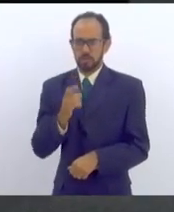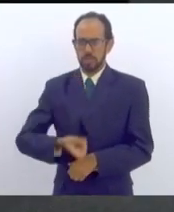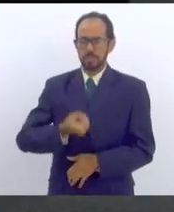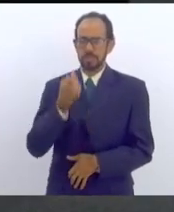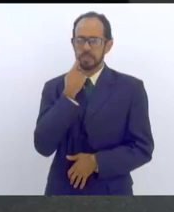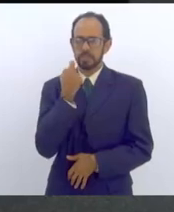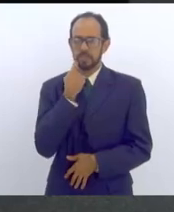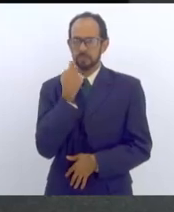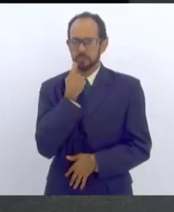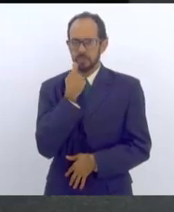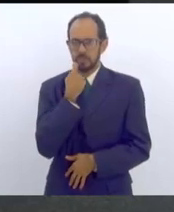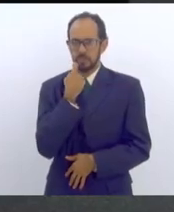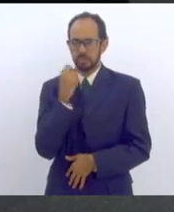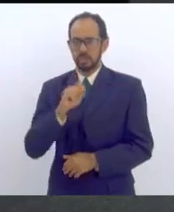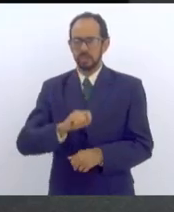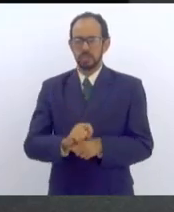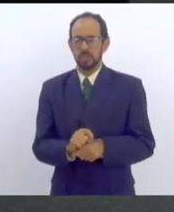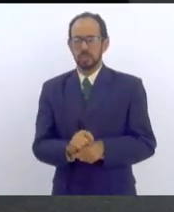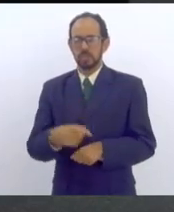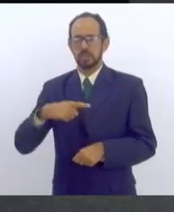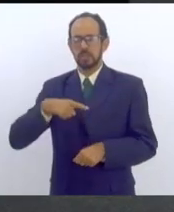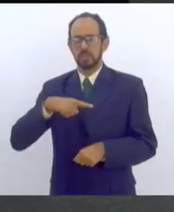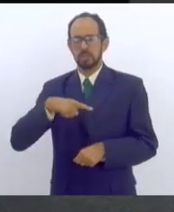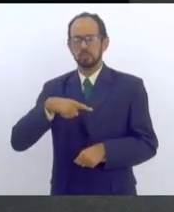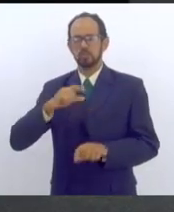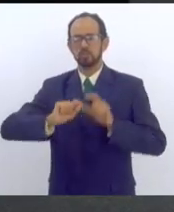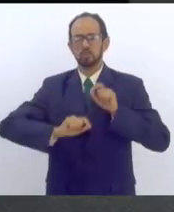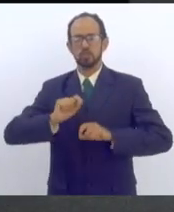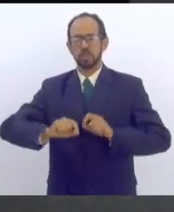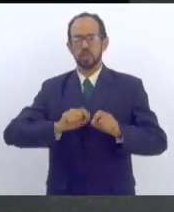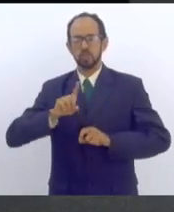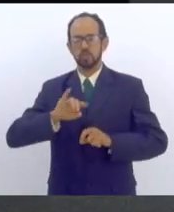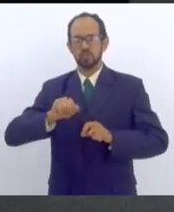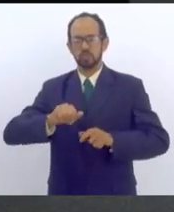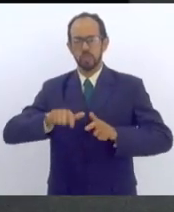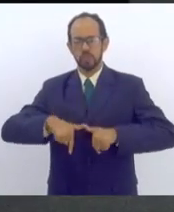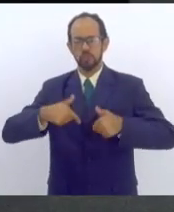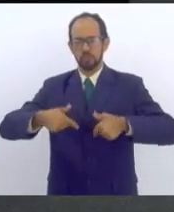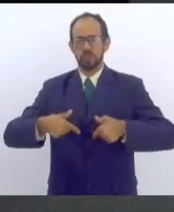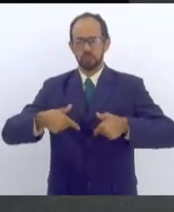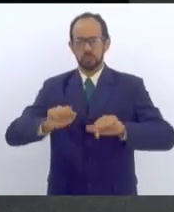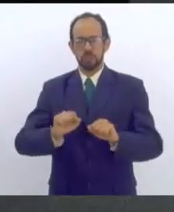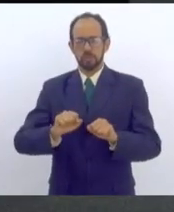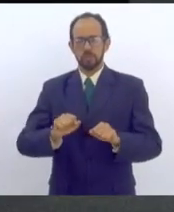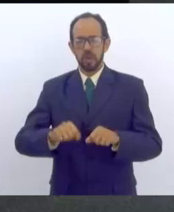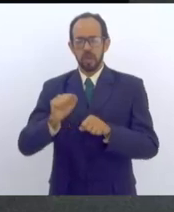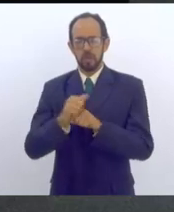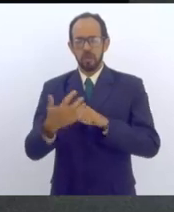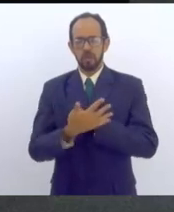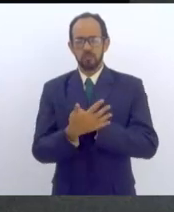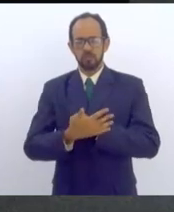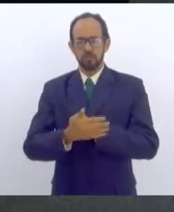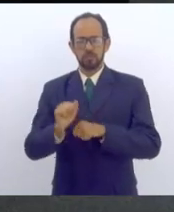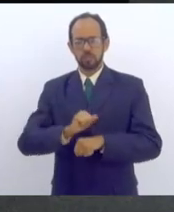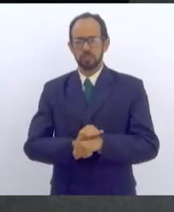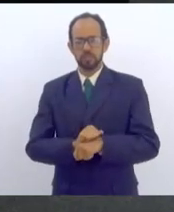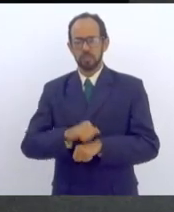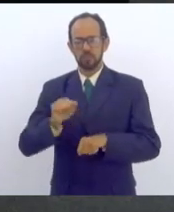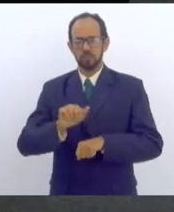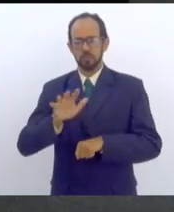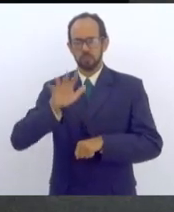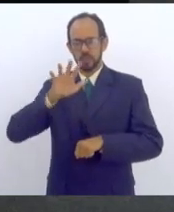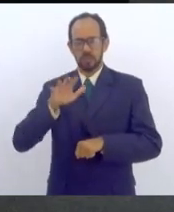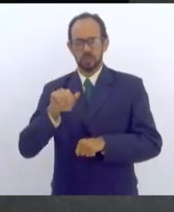sexta-feira teremos o Dia Estadual de Enfrentamento à Covid-19 nas favelas